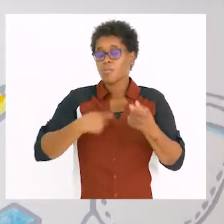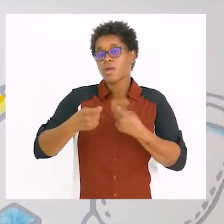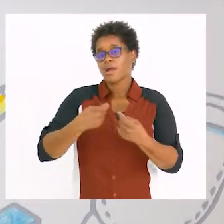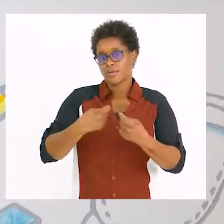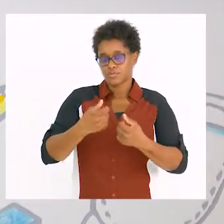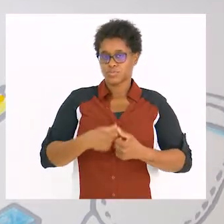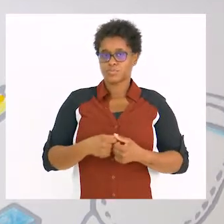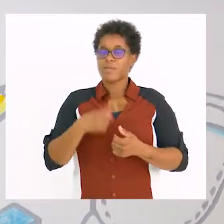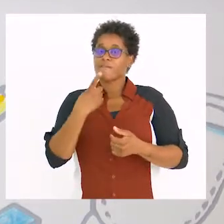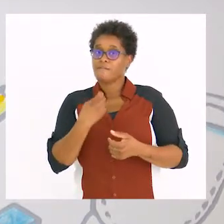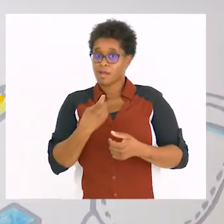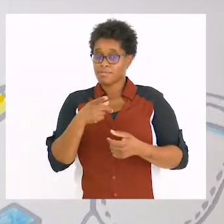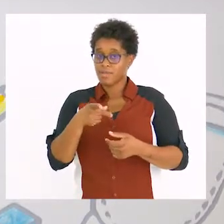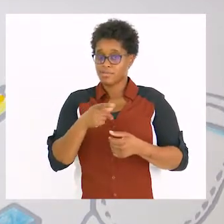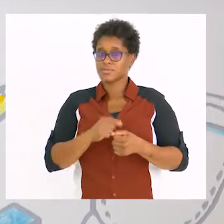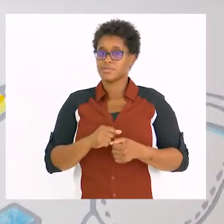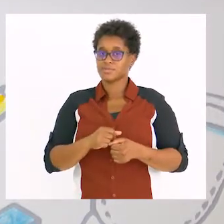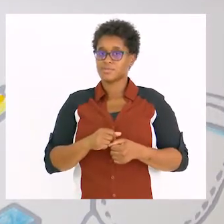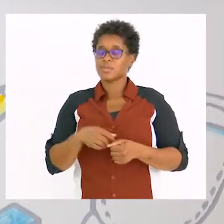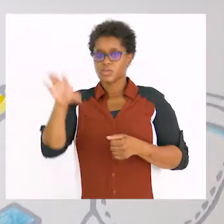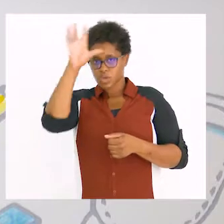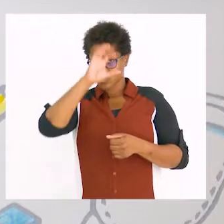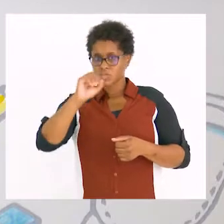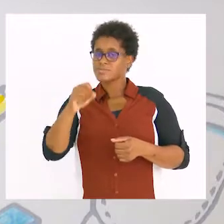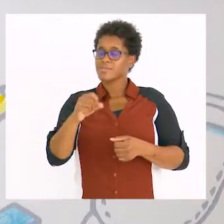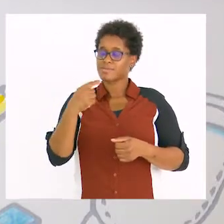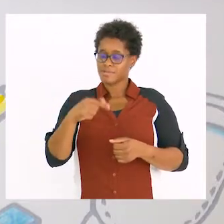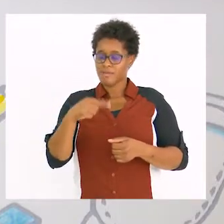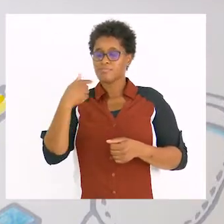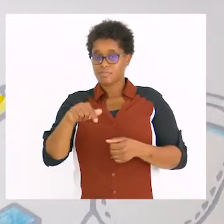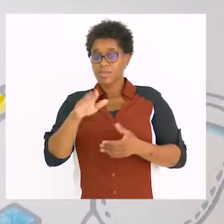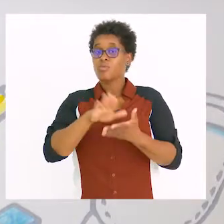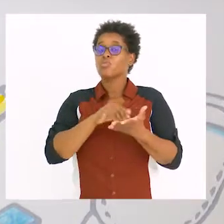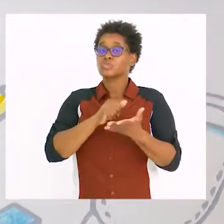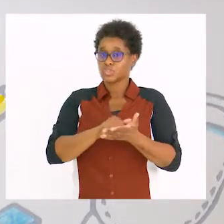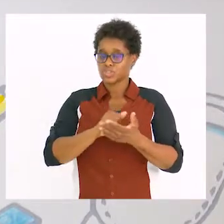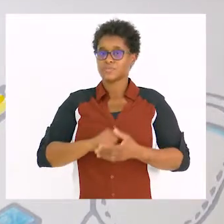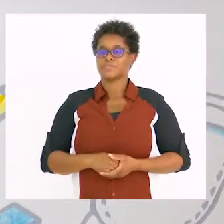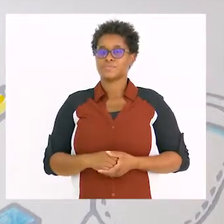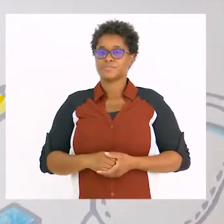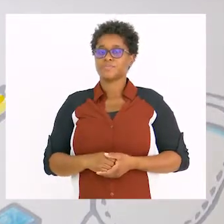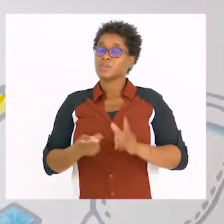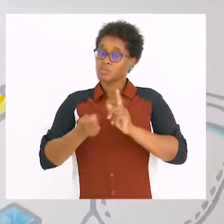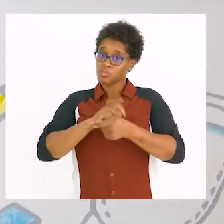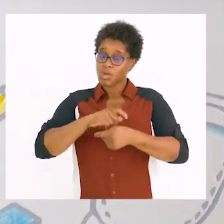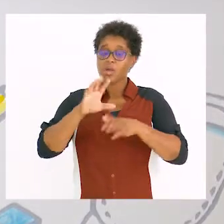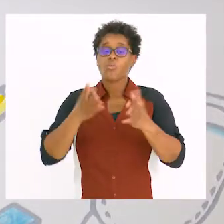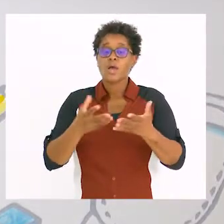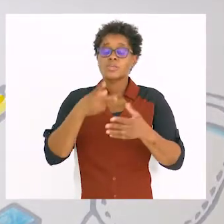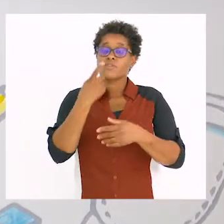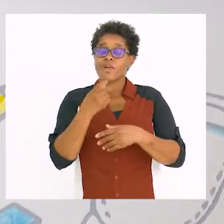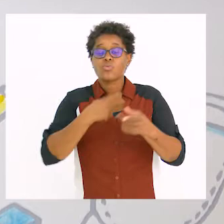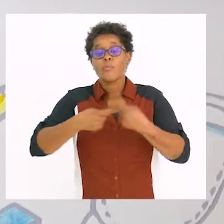mercado. Falhas essas que o Estado tem que corrigir. Quais são as falhas